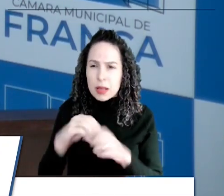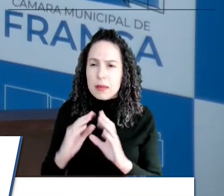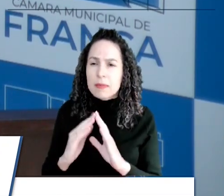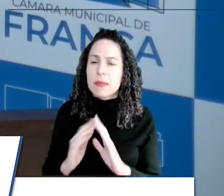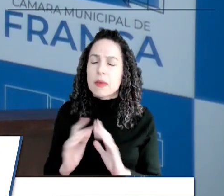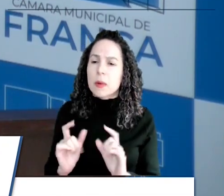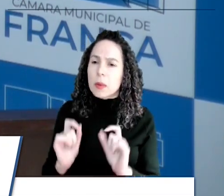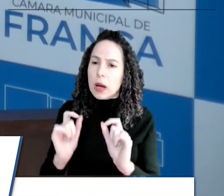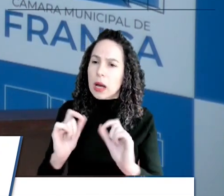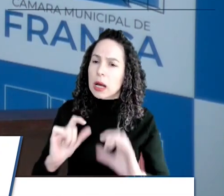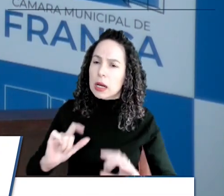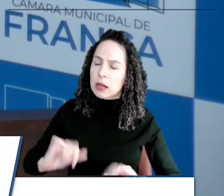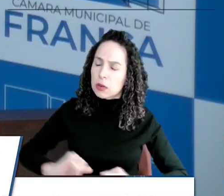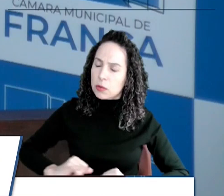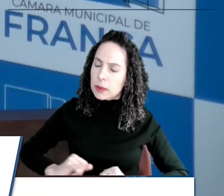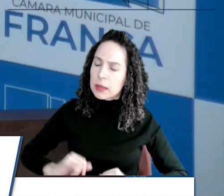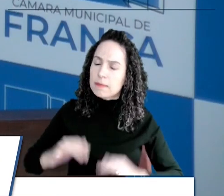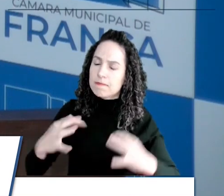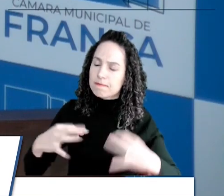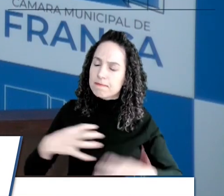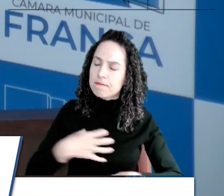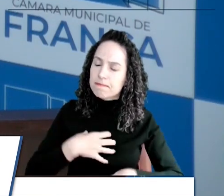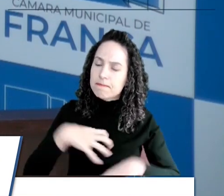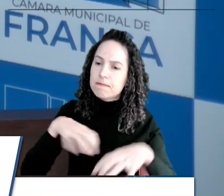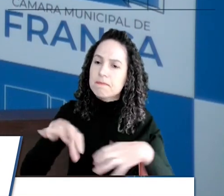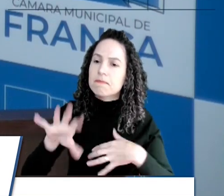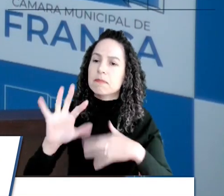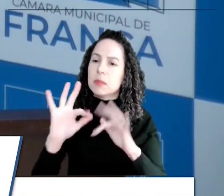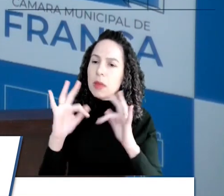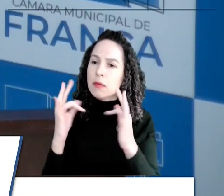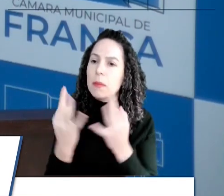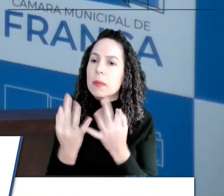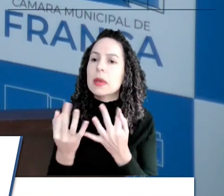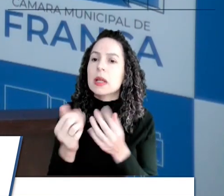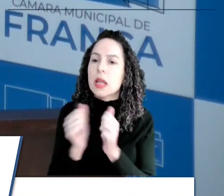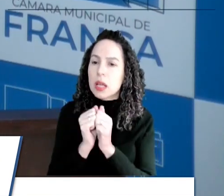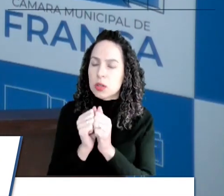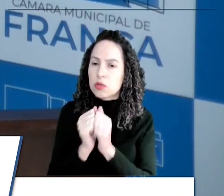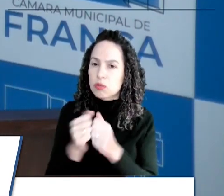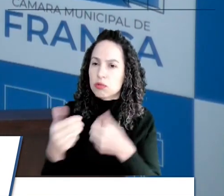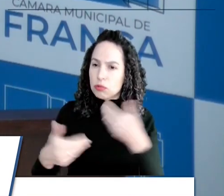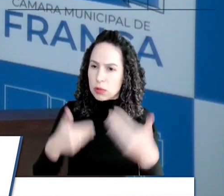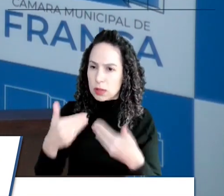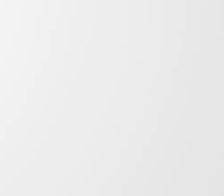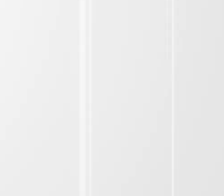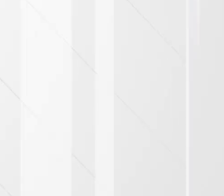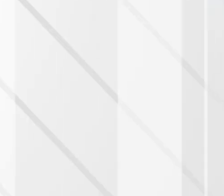dor da família e de quem está passando por esse tratamento. Obrigado, presidente.